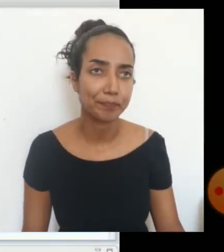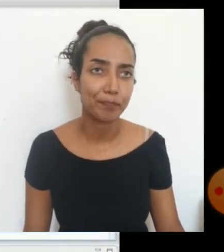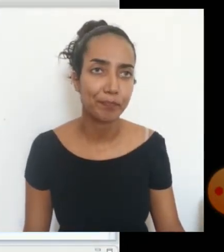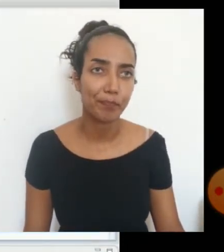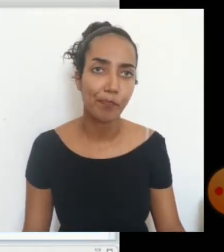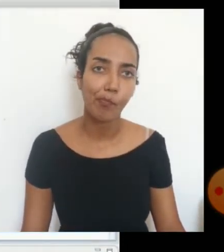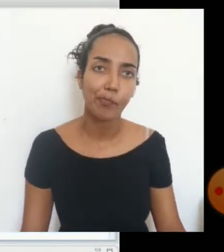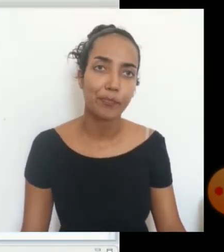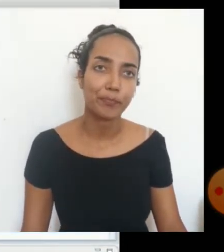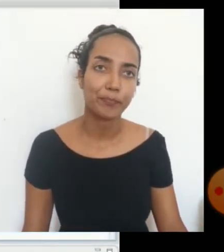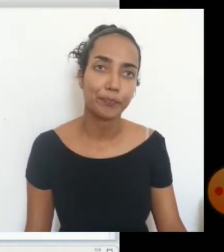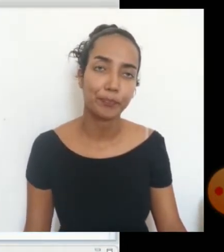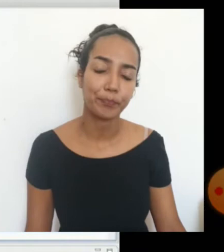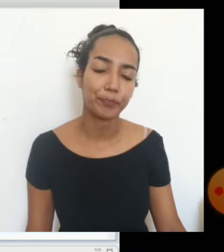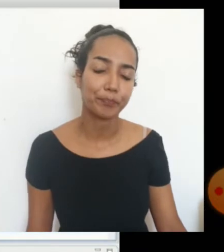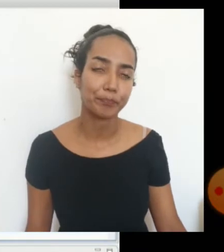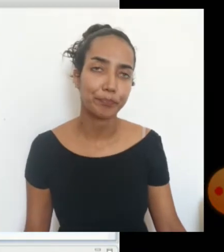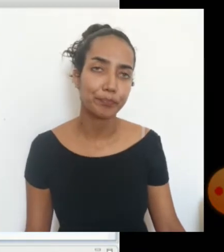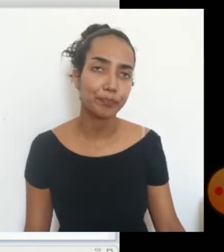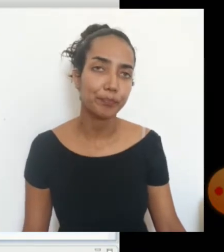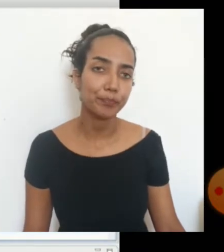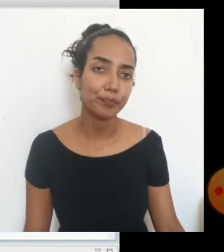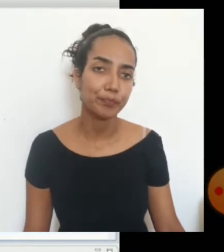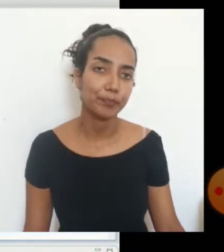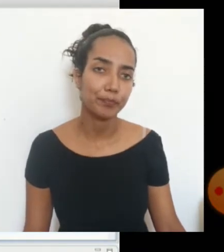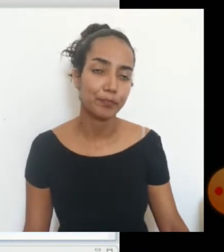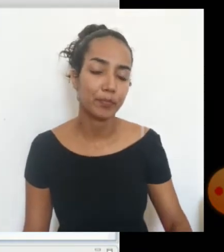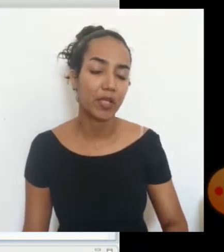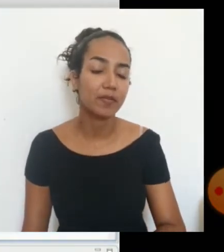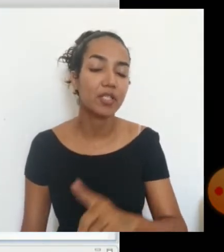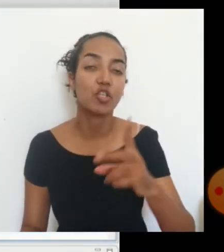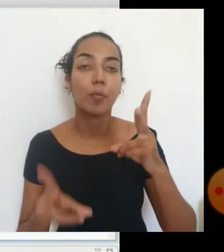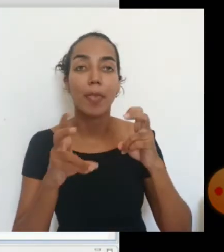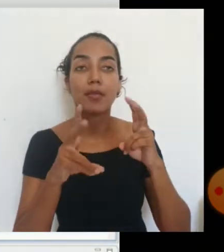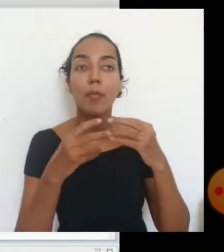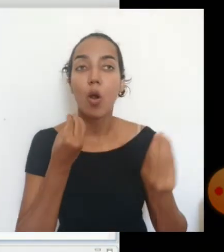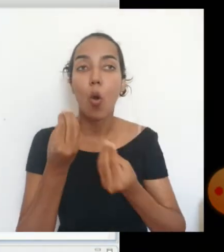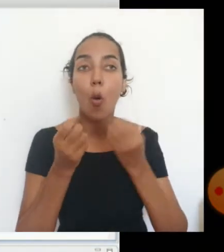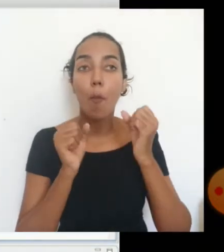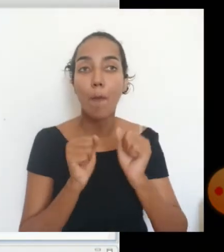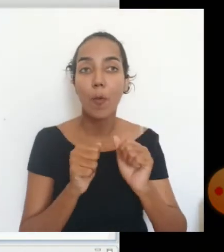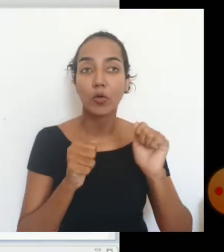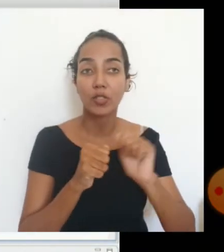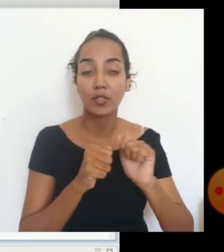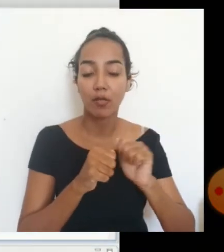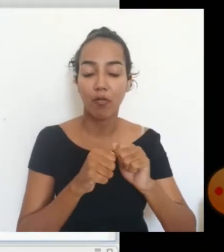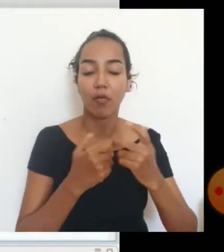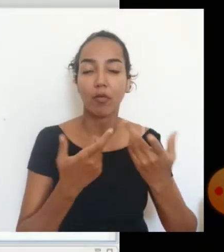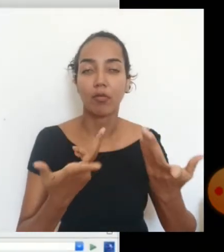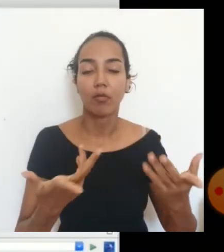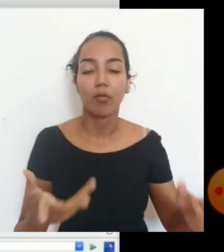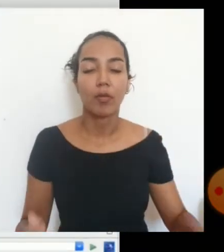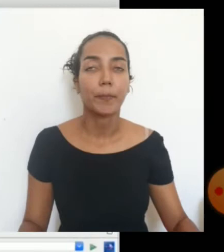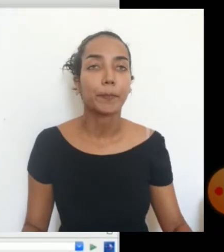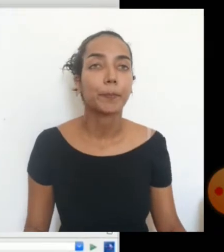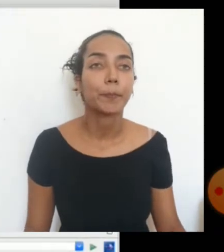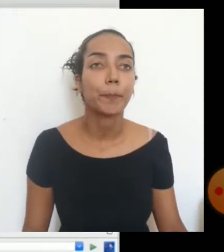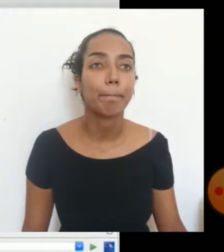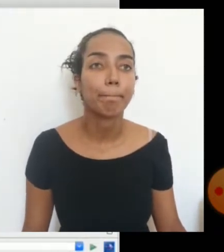perceberem como é que essa geração pode ser feita de uma forma um pouco mais produtiva. Bom, voltando aqui para o